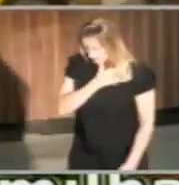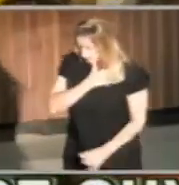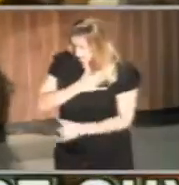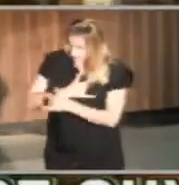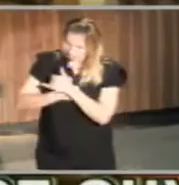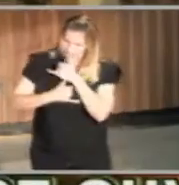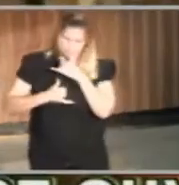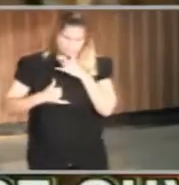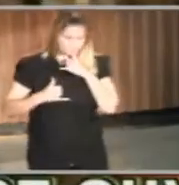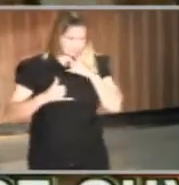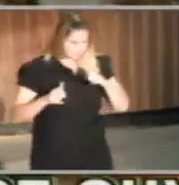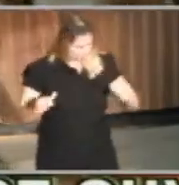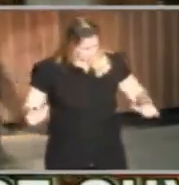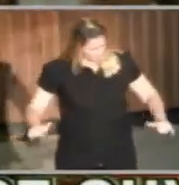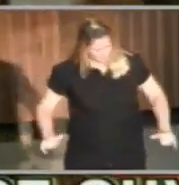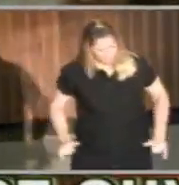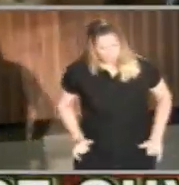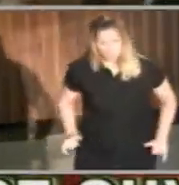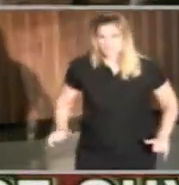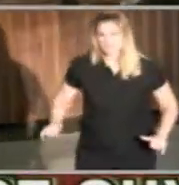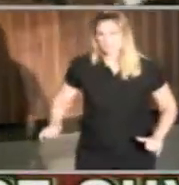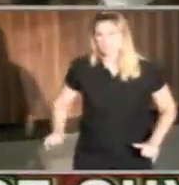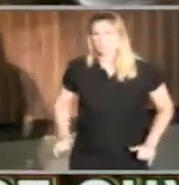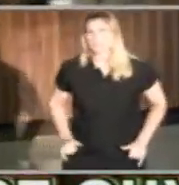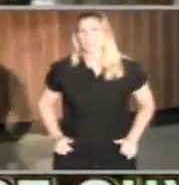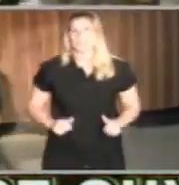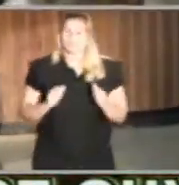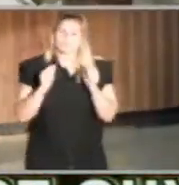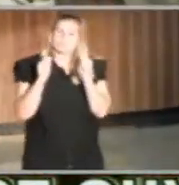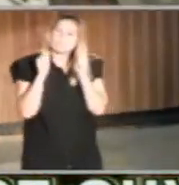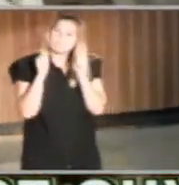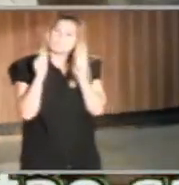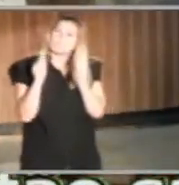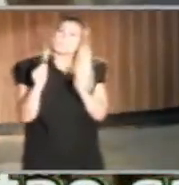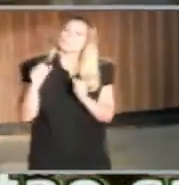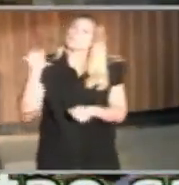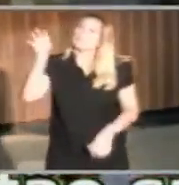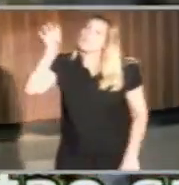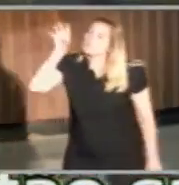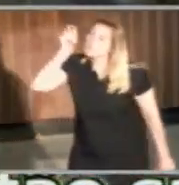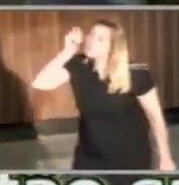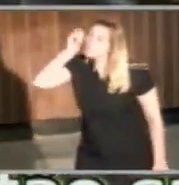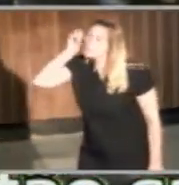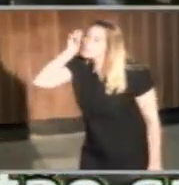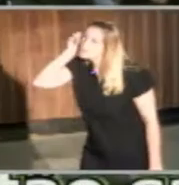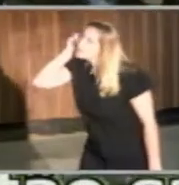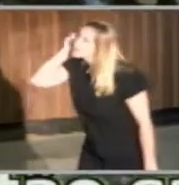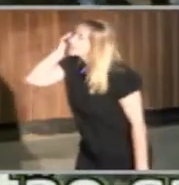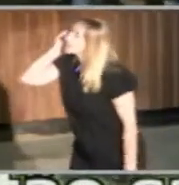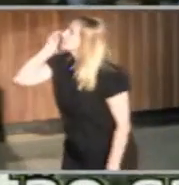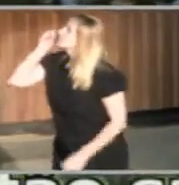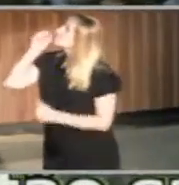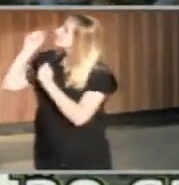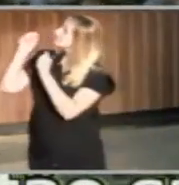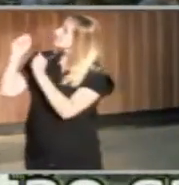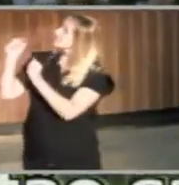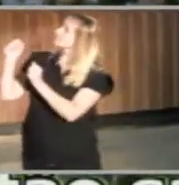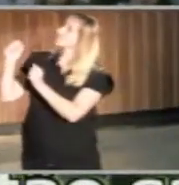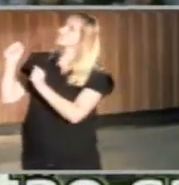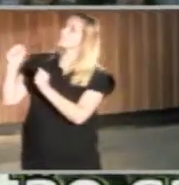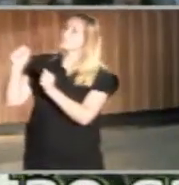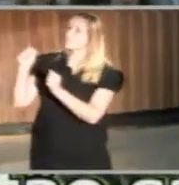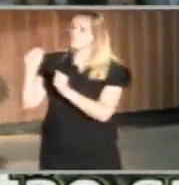humilhado pude a voz ouvir, pude